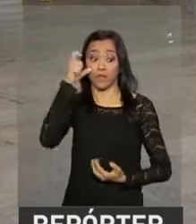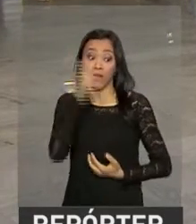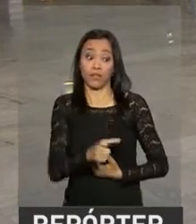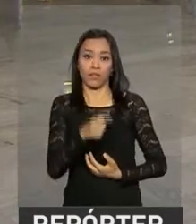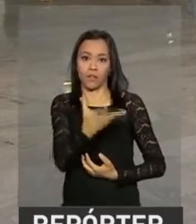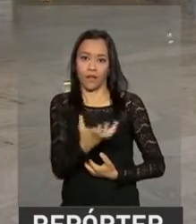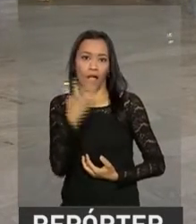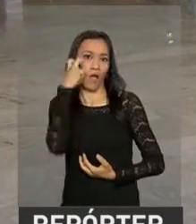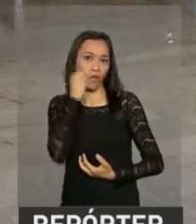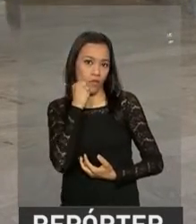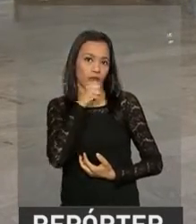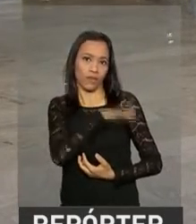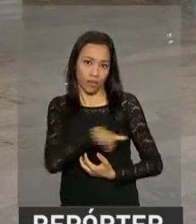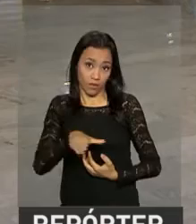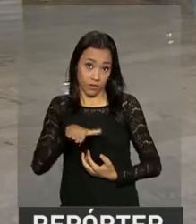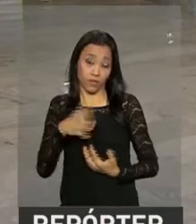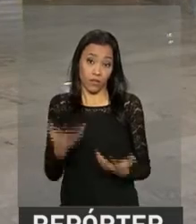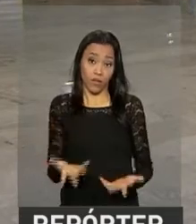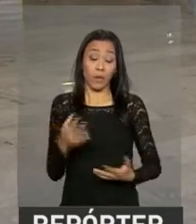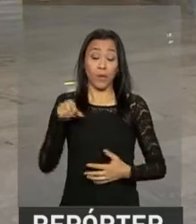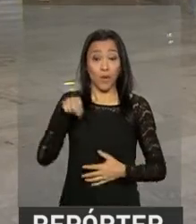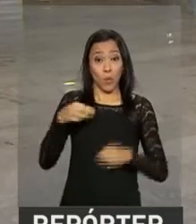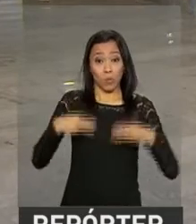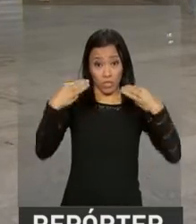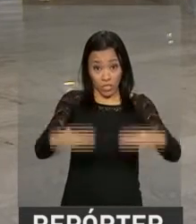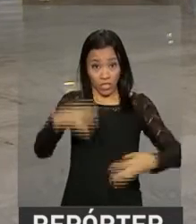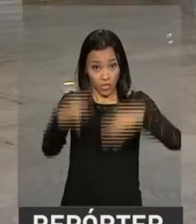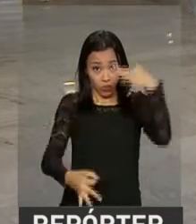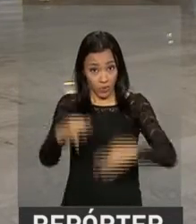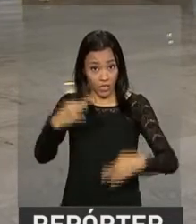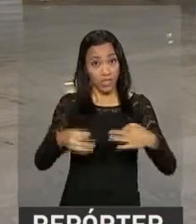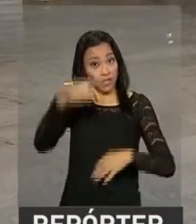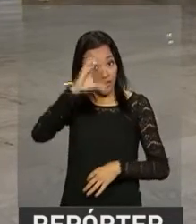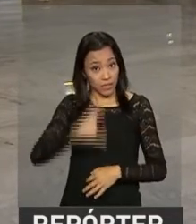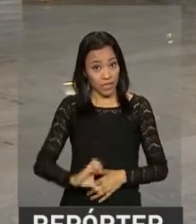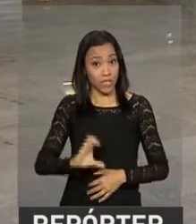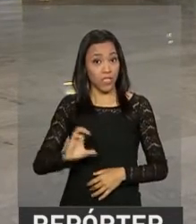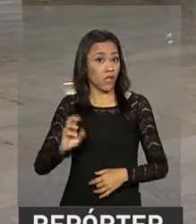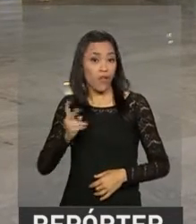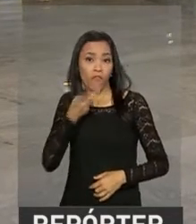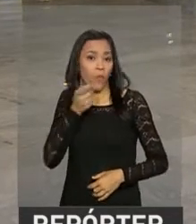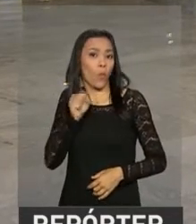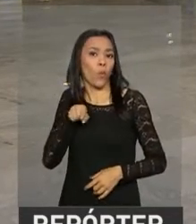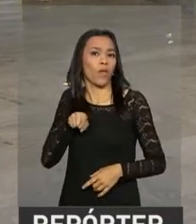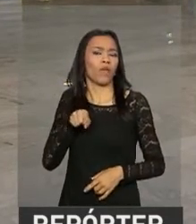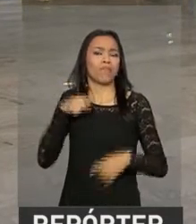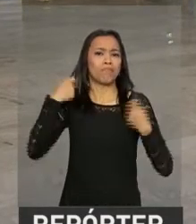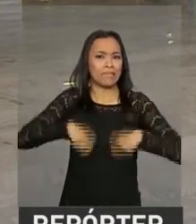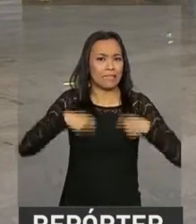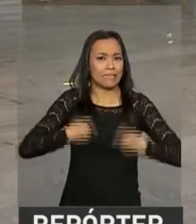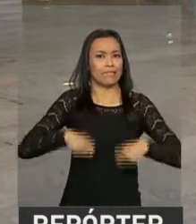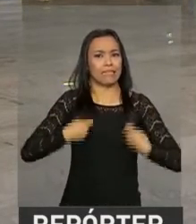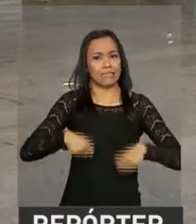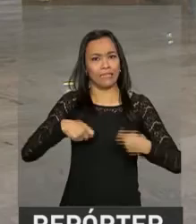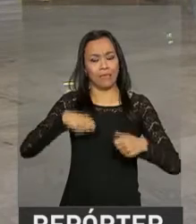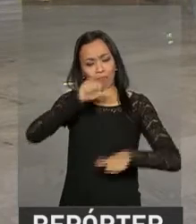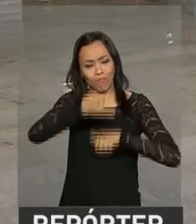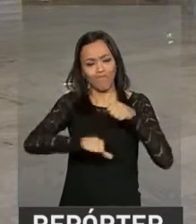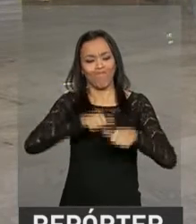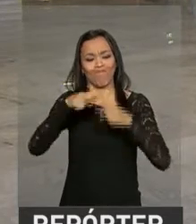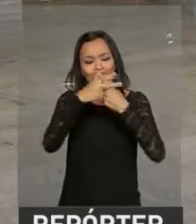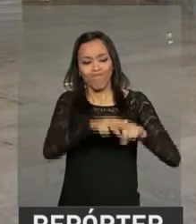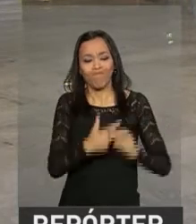em adotar. Tudo isso para o Ministério da Justiça e Cidadania representa, indica que há necessidade de uma revisão nos